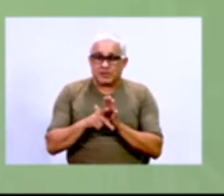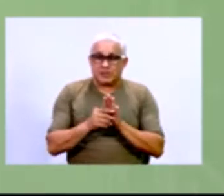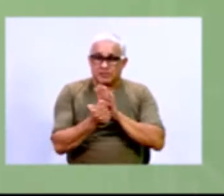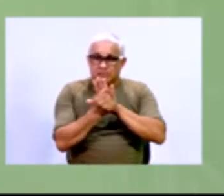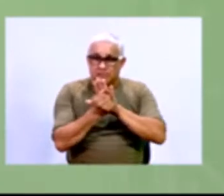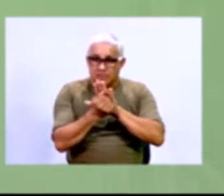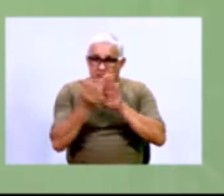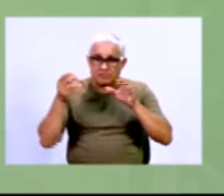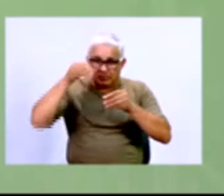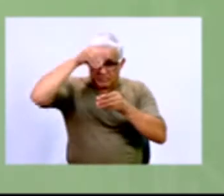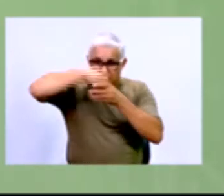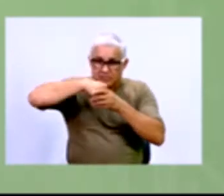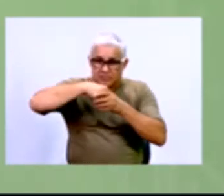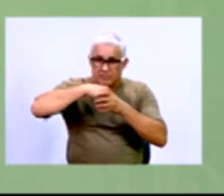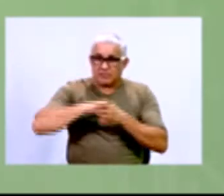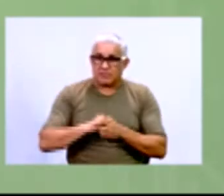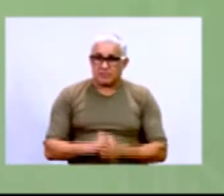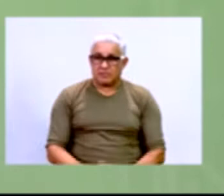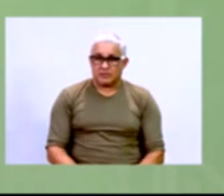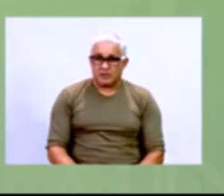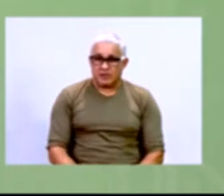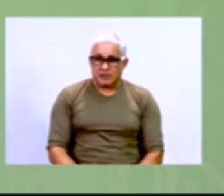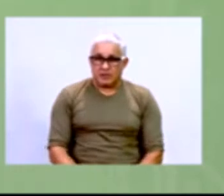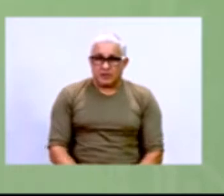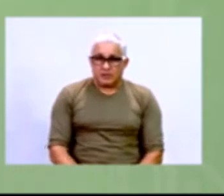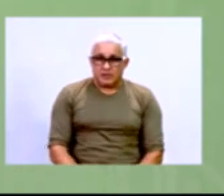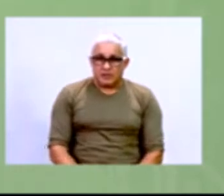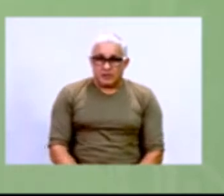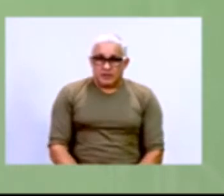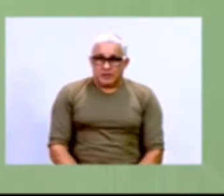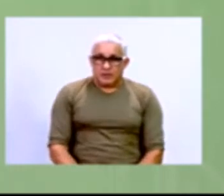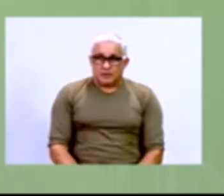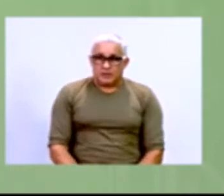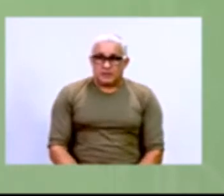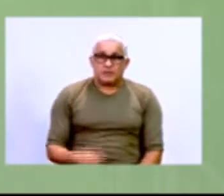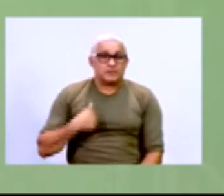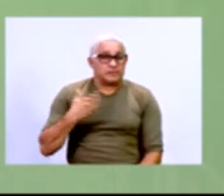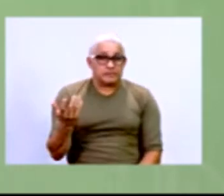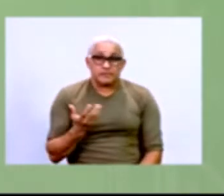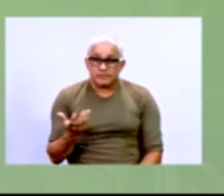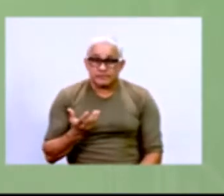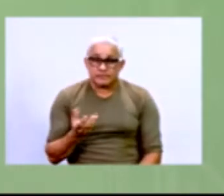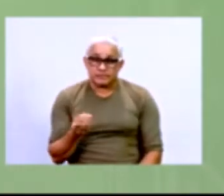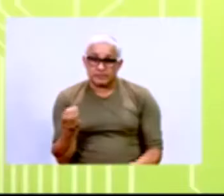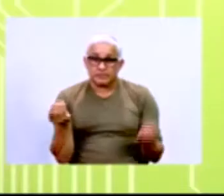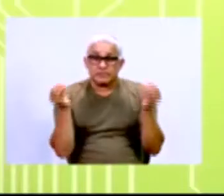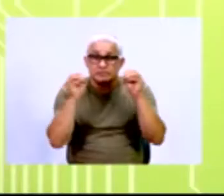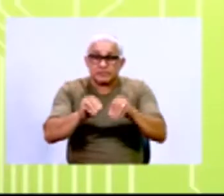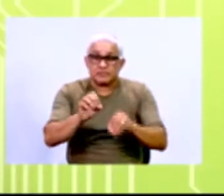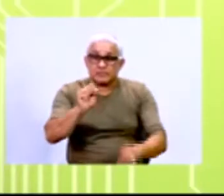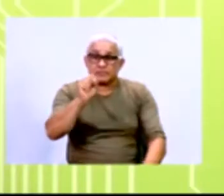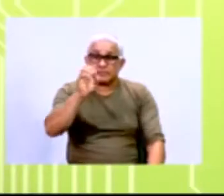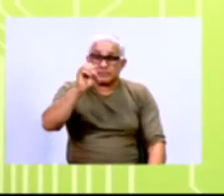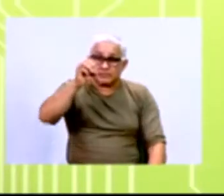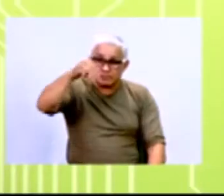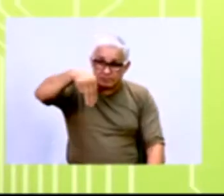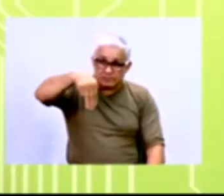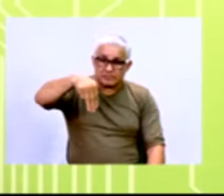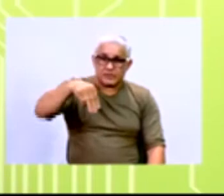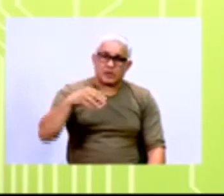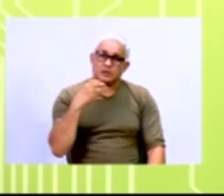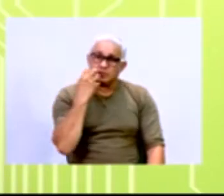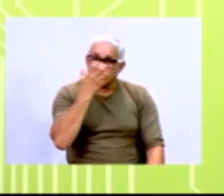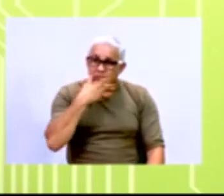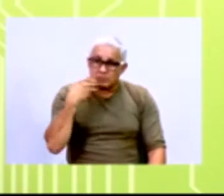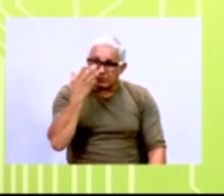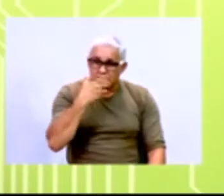Então, eu tenho uma aplicação para N fins, né? E eu quero colocar um som, assim, uma música